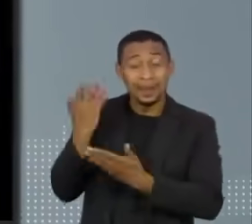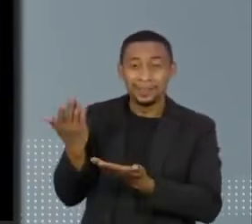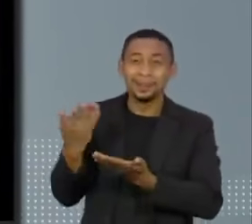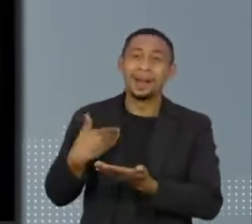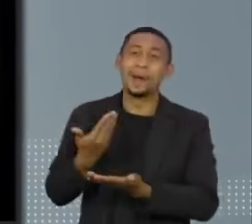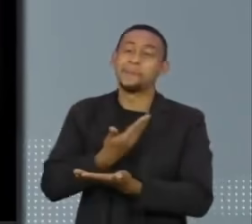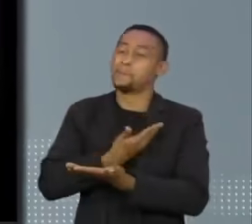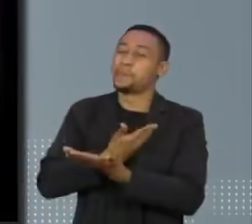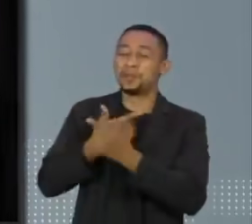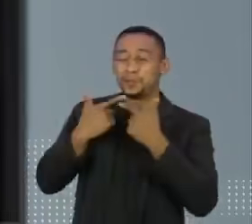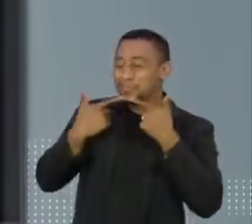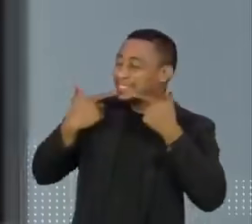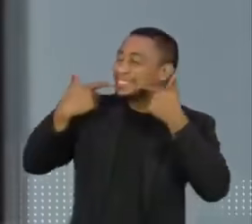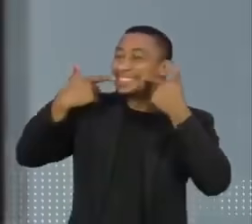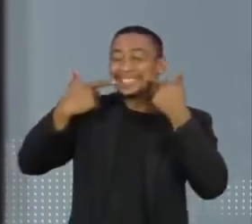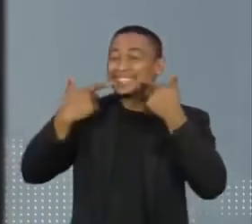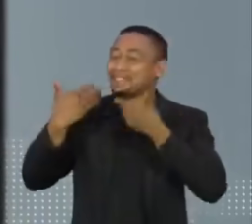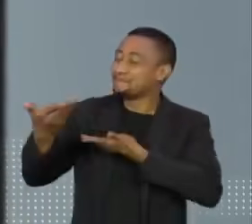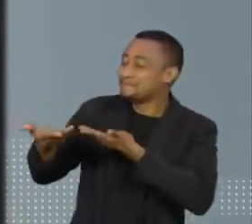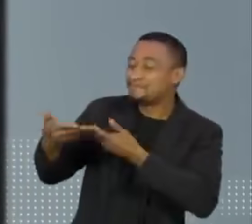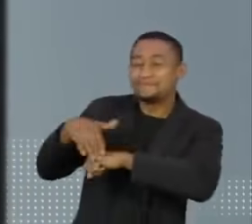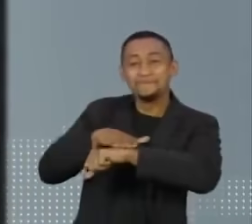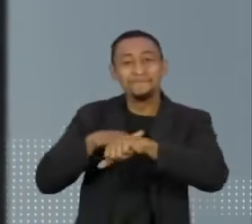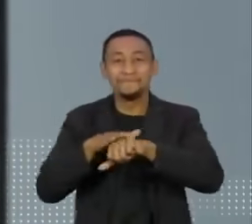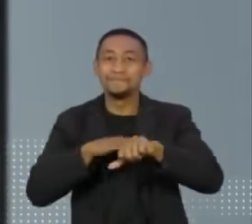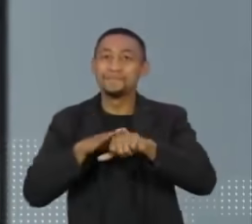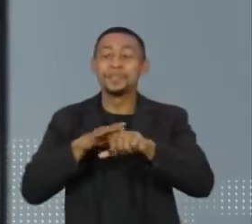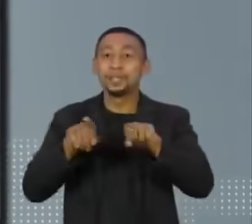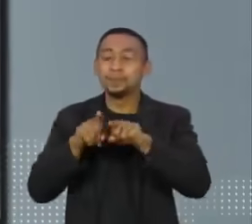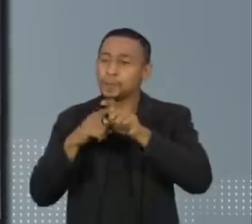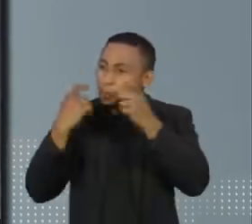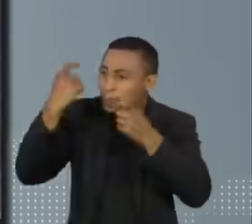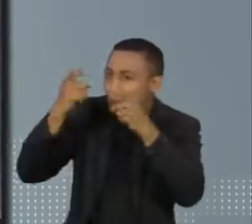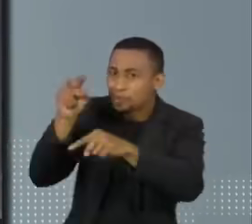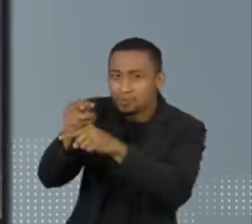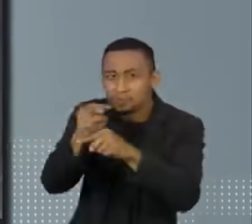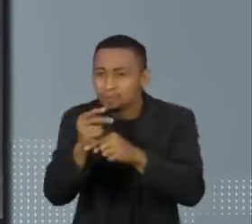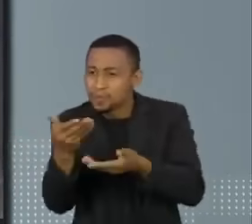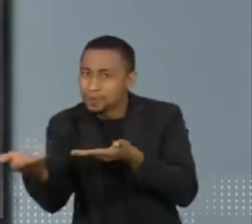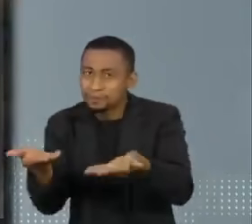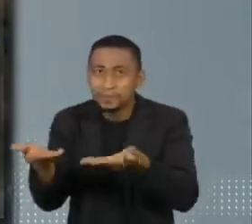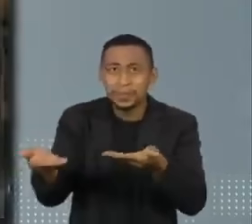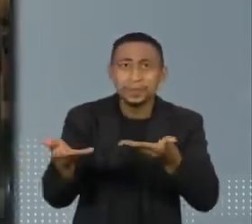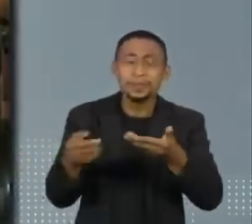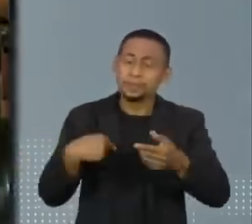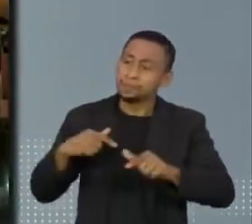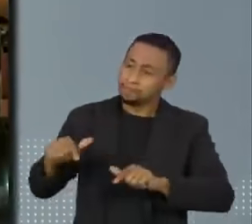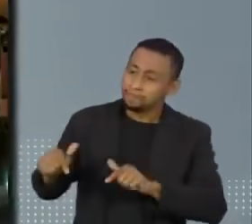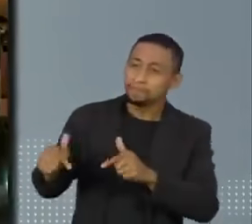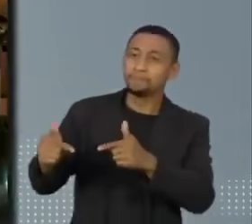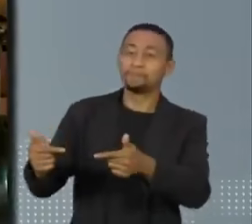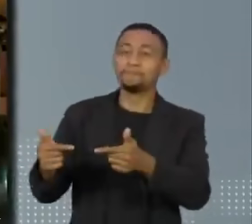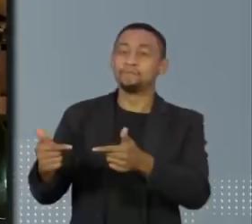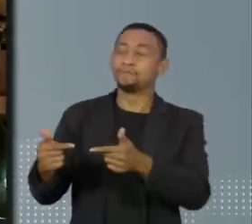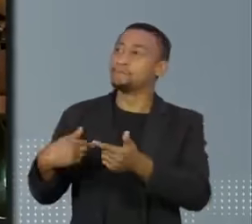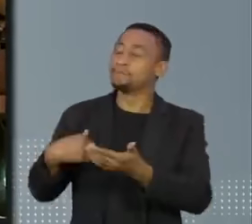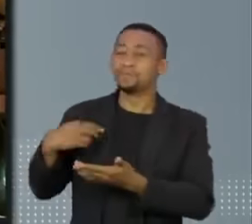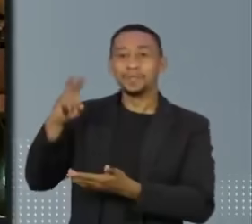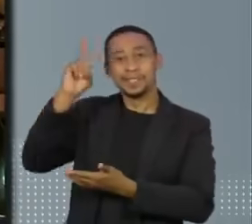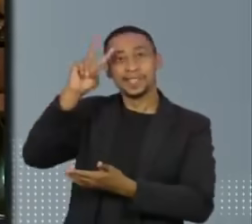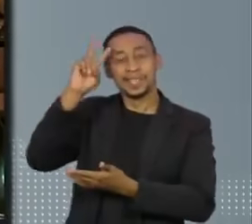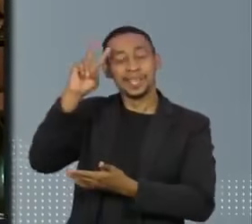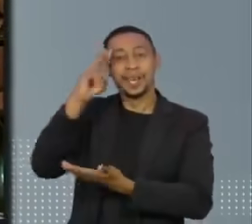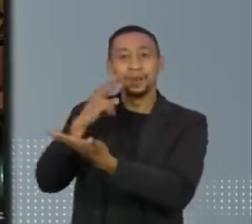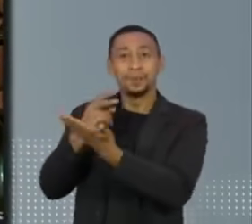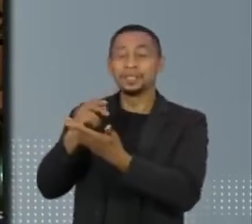sorriso sincero, da boa conversa, da preocupação com os outros, dos gestos simples que não ficam esquecidos, como cumprimento